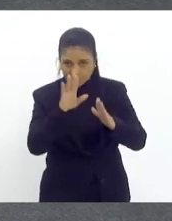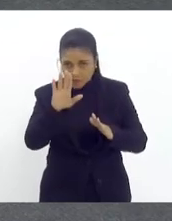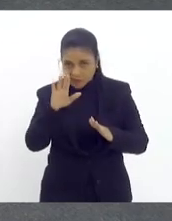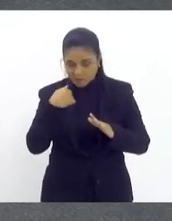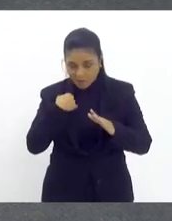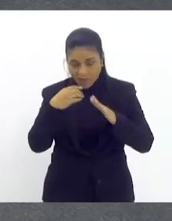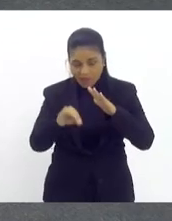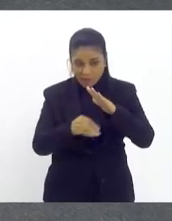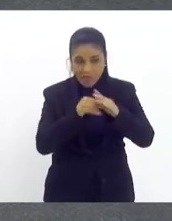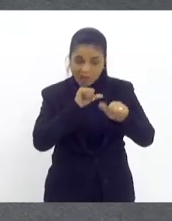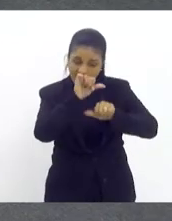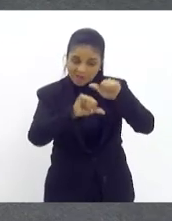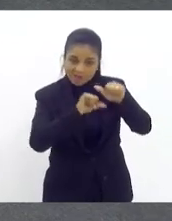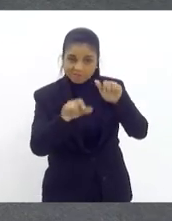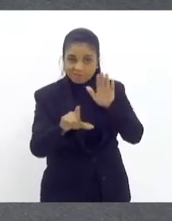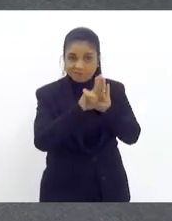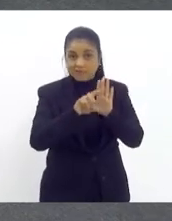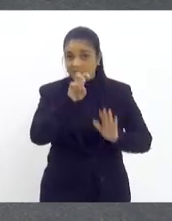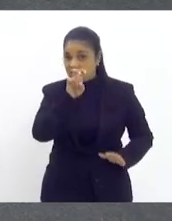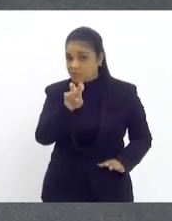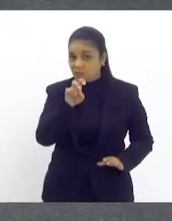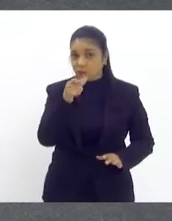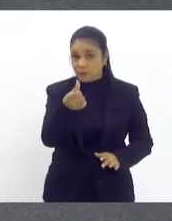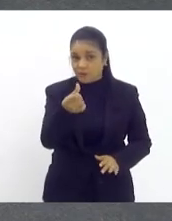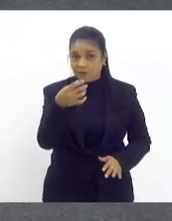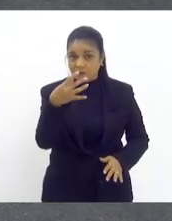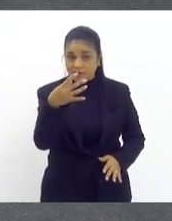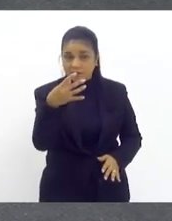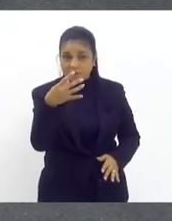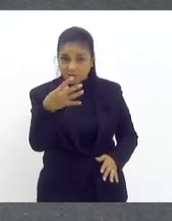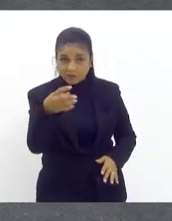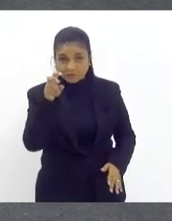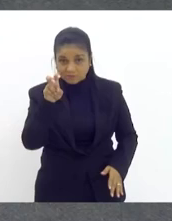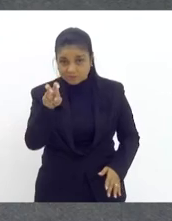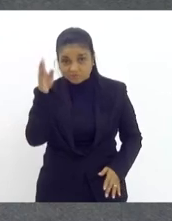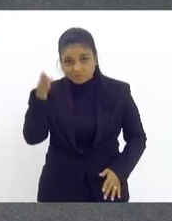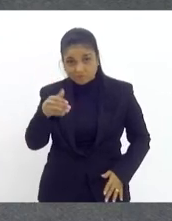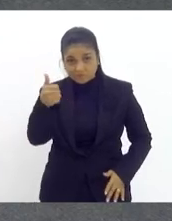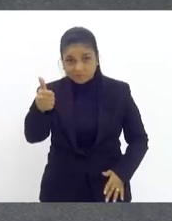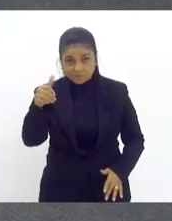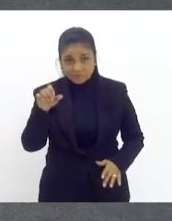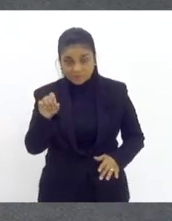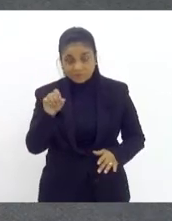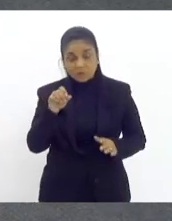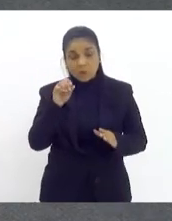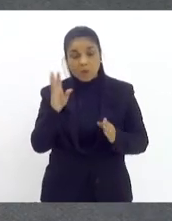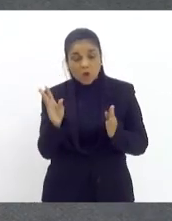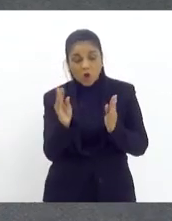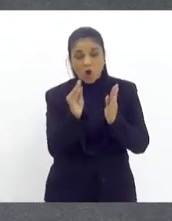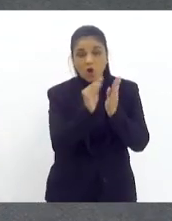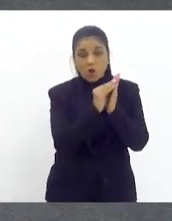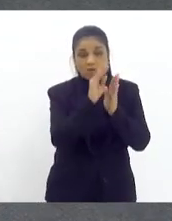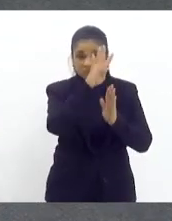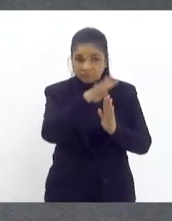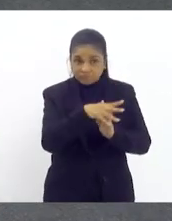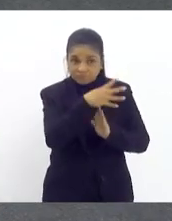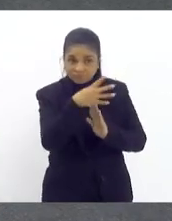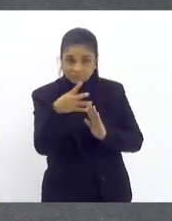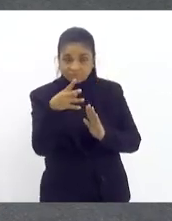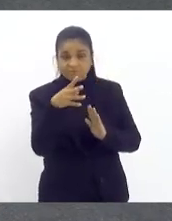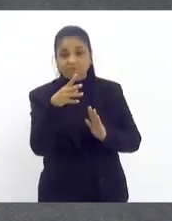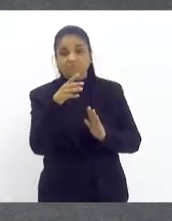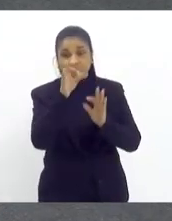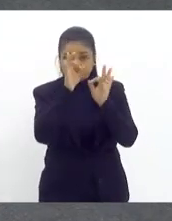Altera a lei 5645 de 2010 para incluir no calendário oficial do Rio de Janeiro